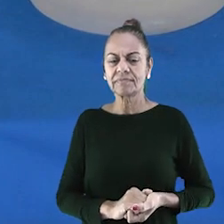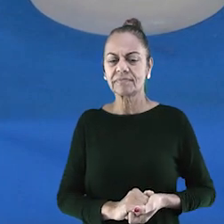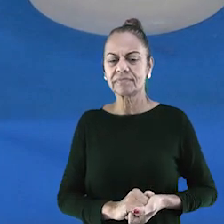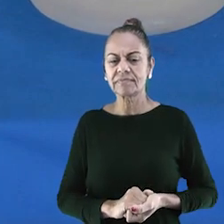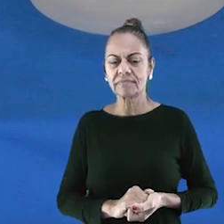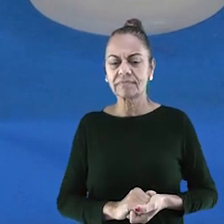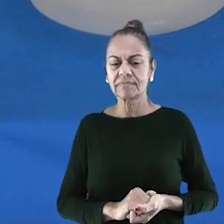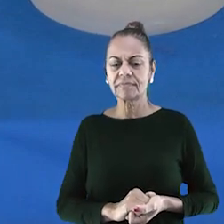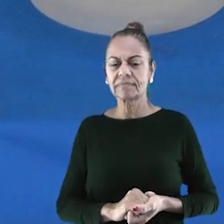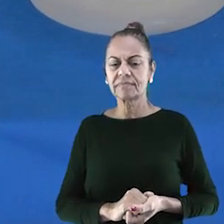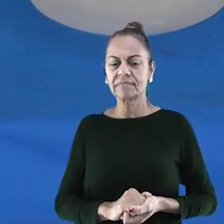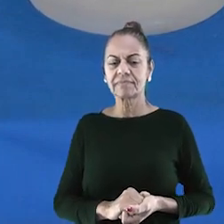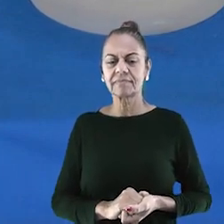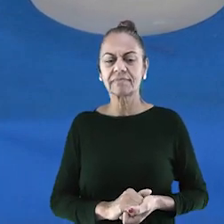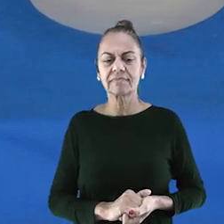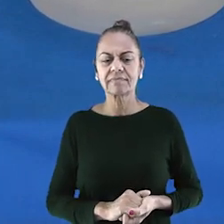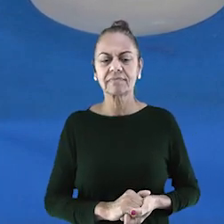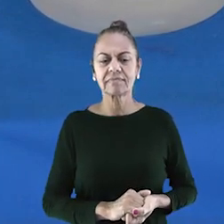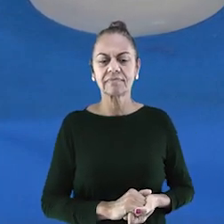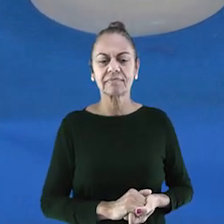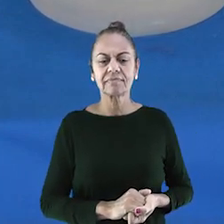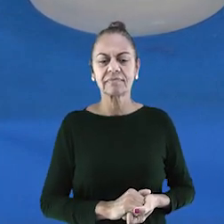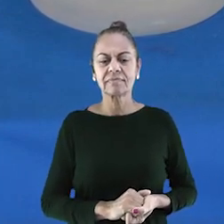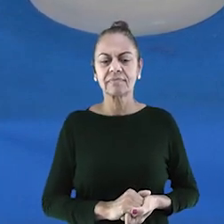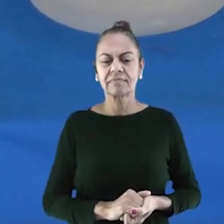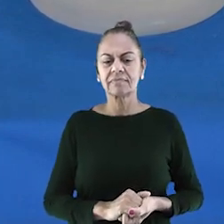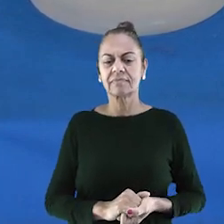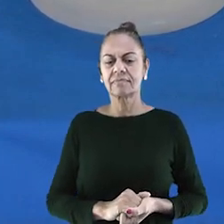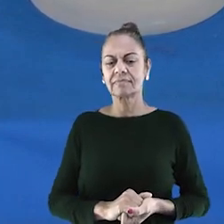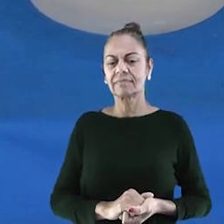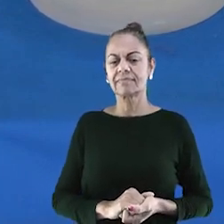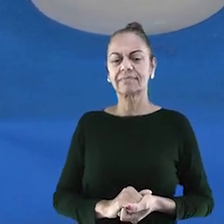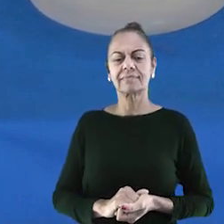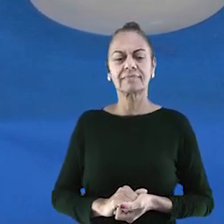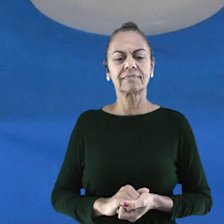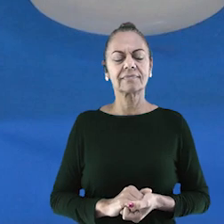pra pegar, ela se misturou com a água.